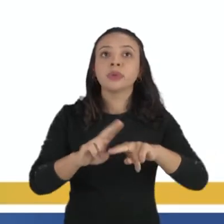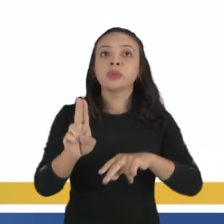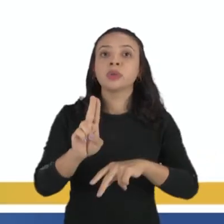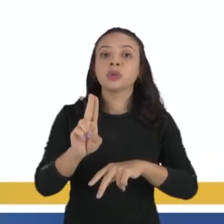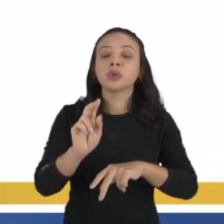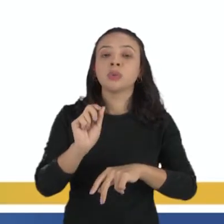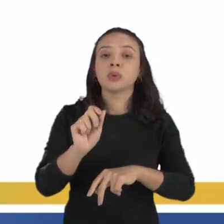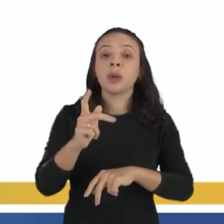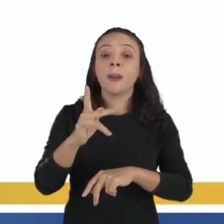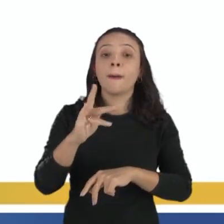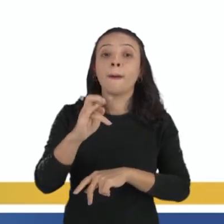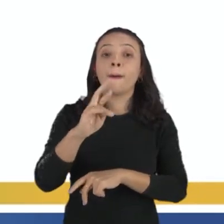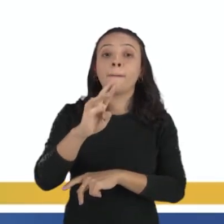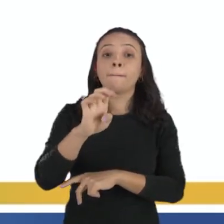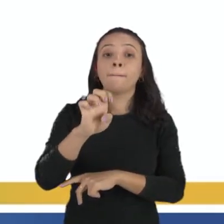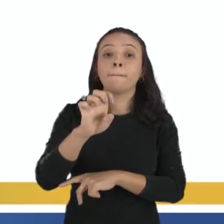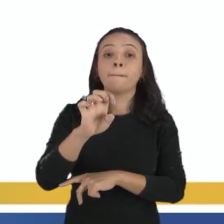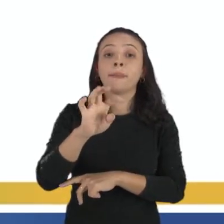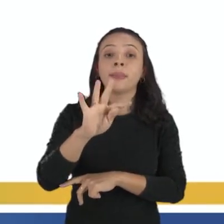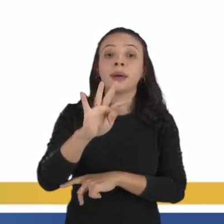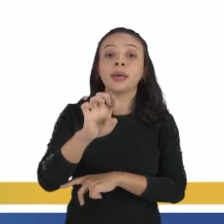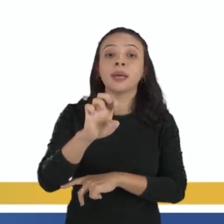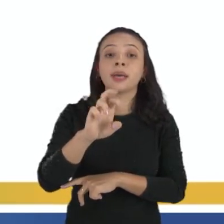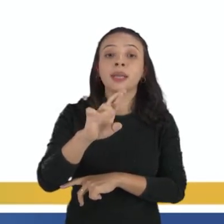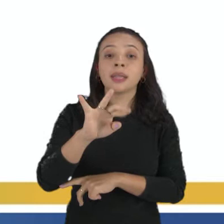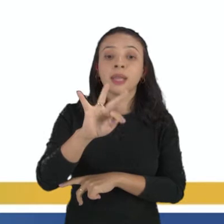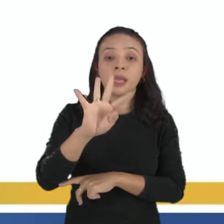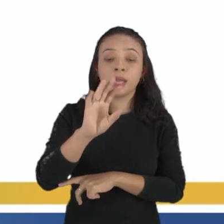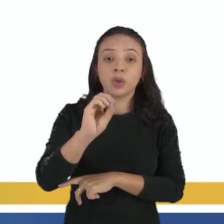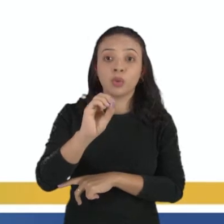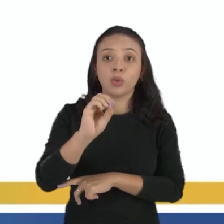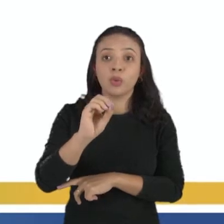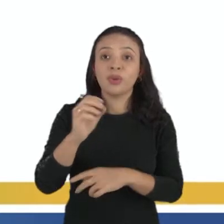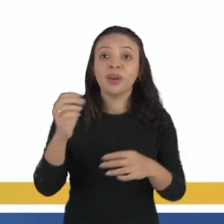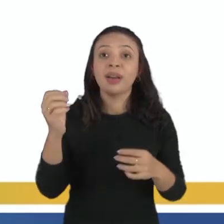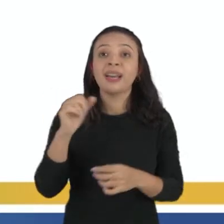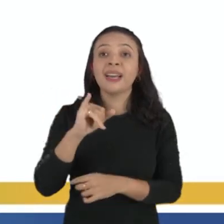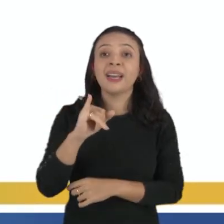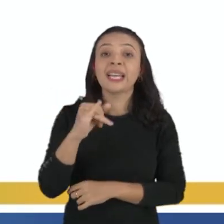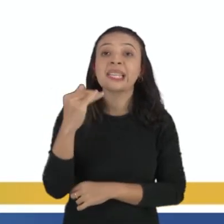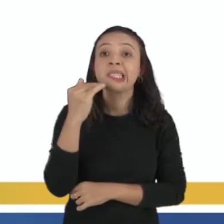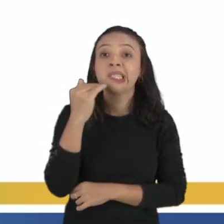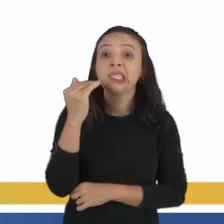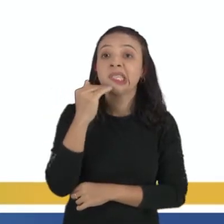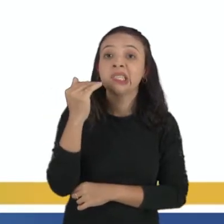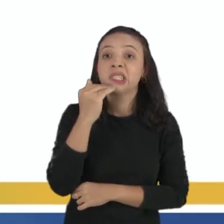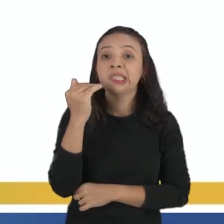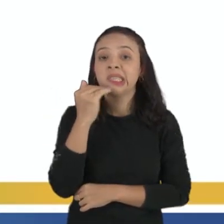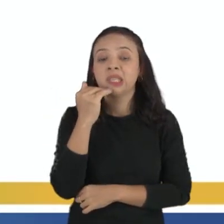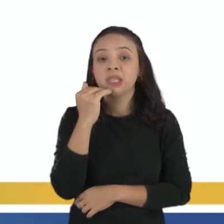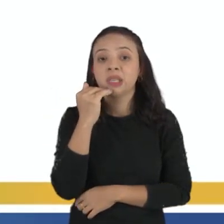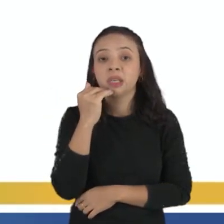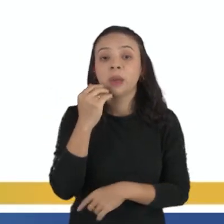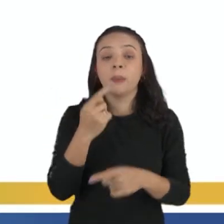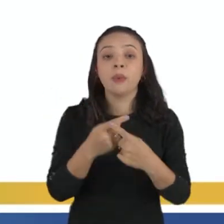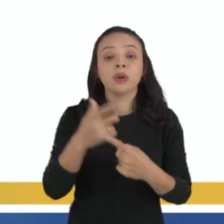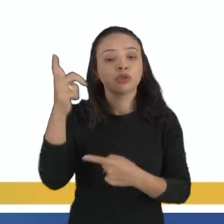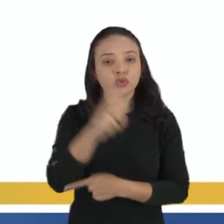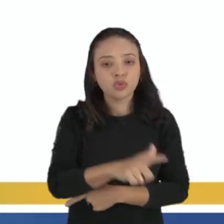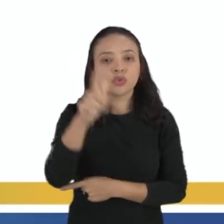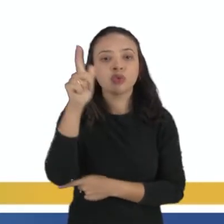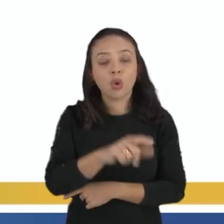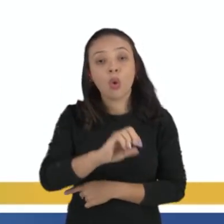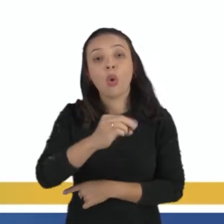que é pretérito imperfeito. É o passado que ele se repetiu ou que ele